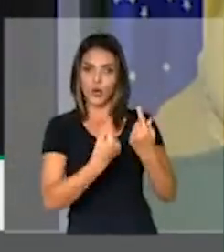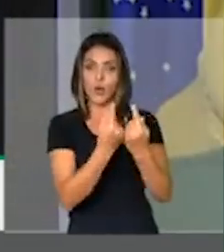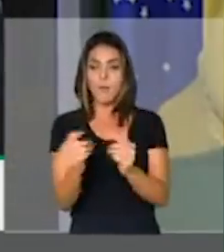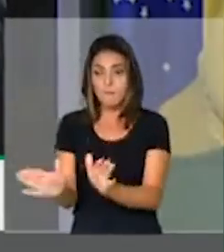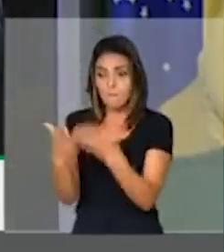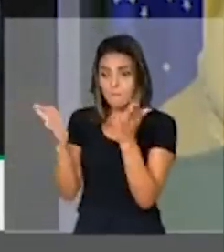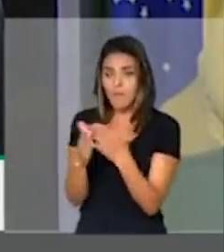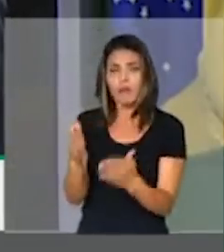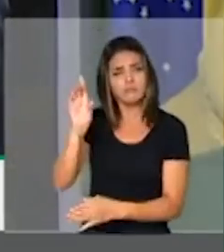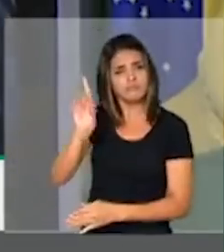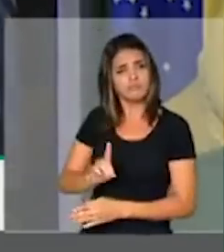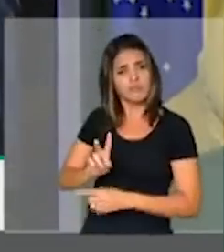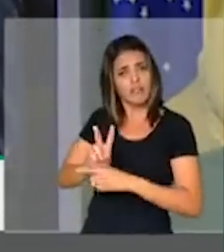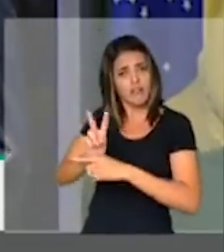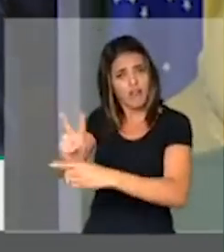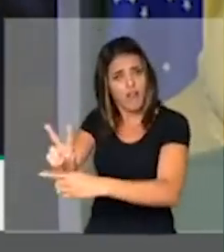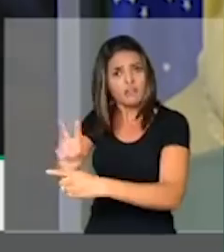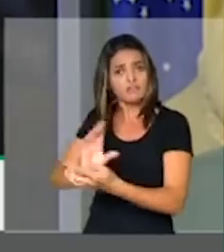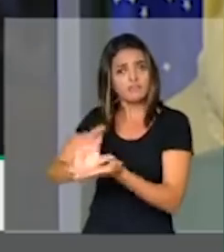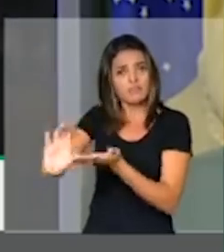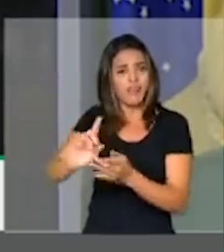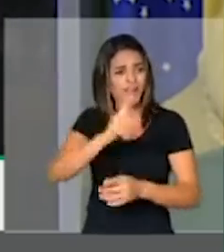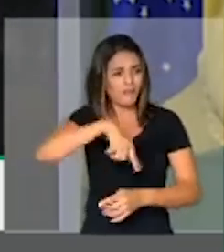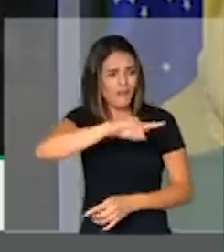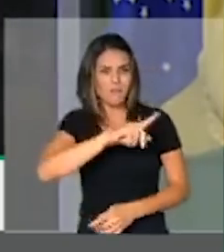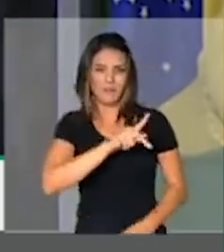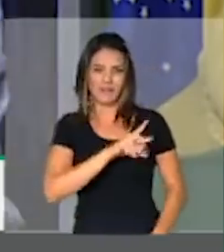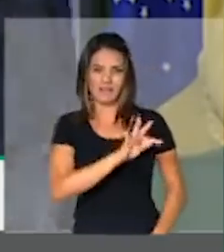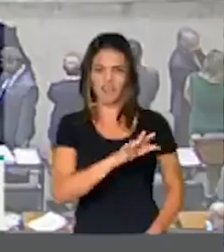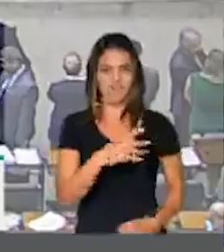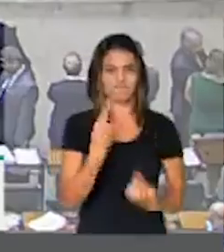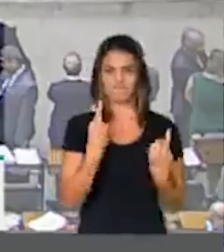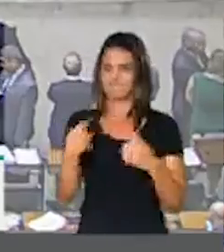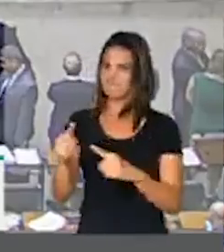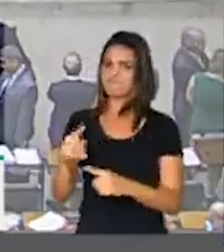a crédito e não merece a canalice que vem sendo espalhada pelo Partido dos Trabalhadores. Orientação de bancada, como voto bloco do...